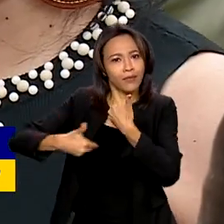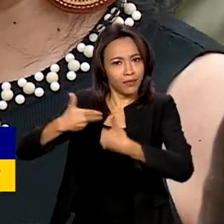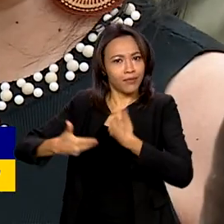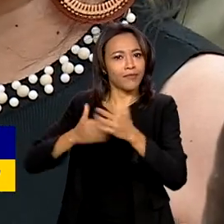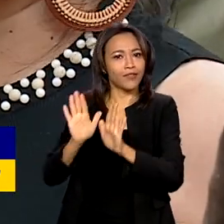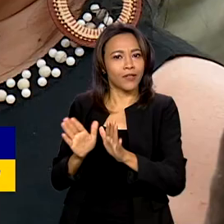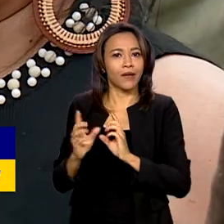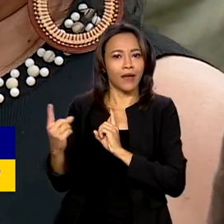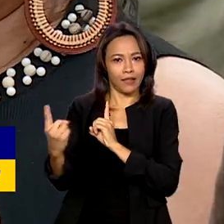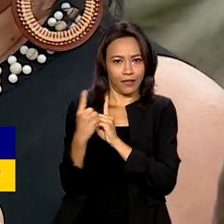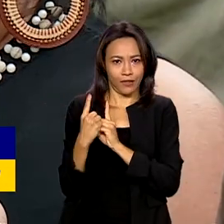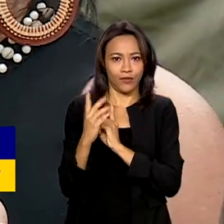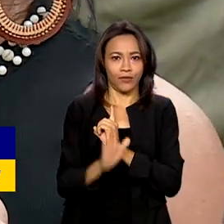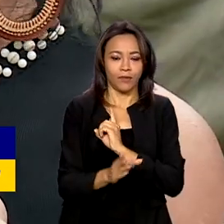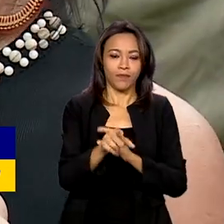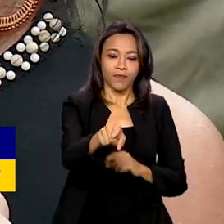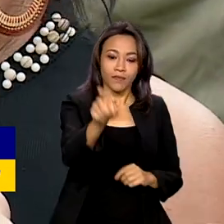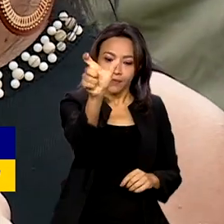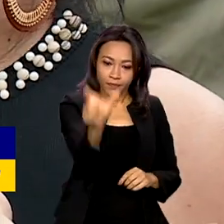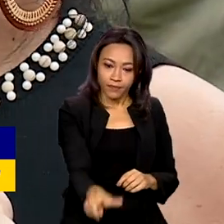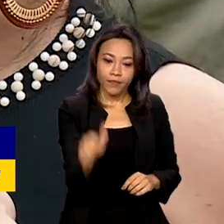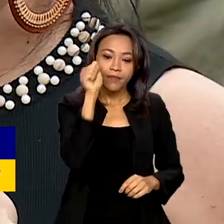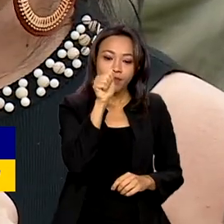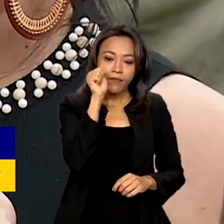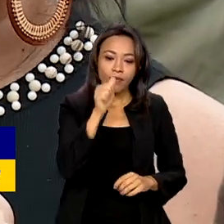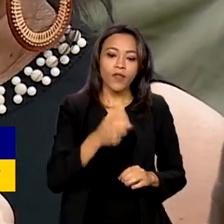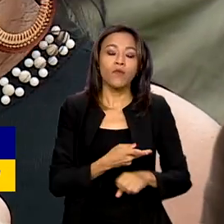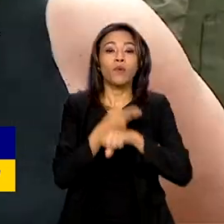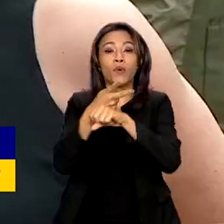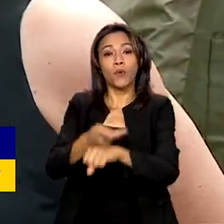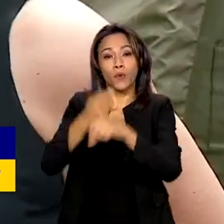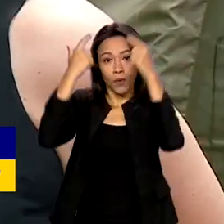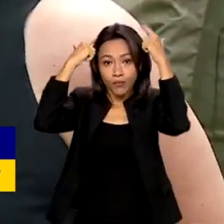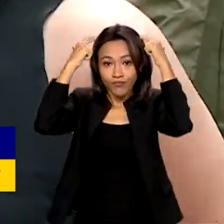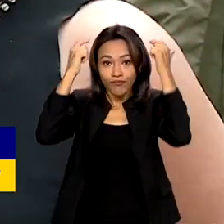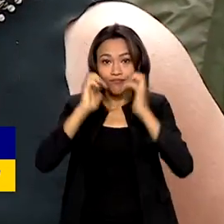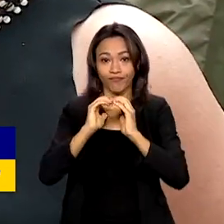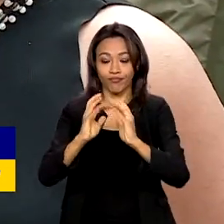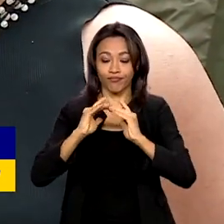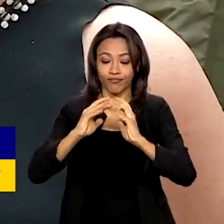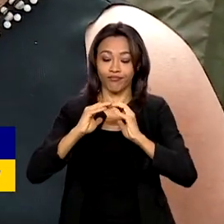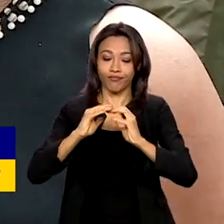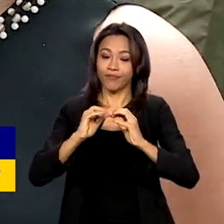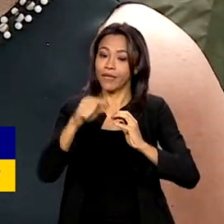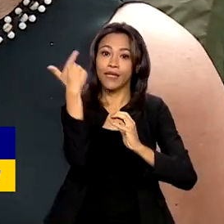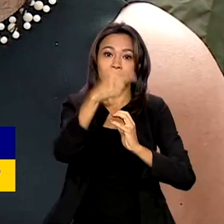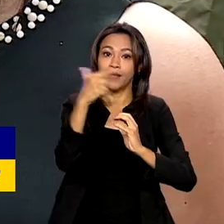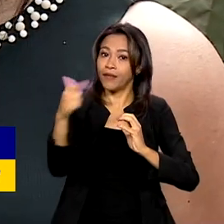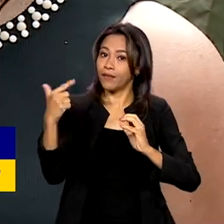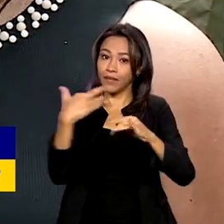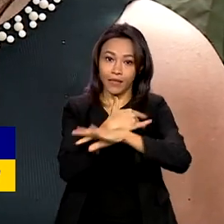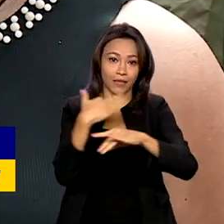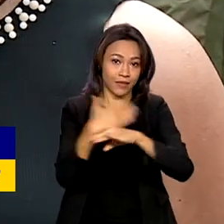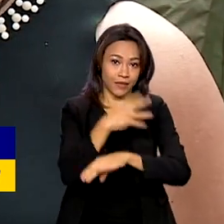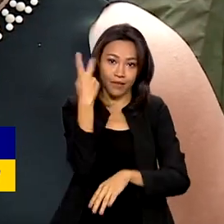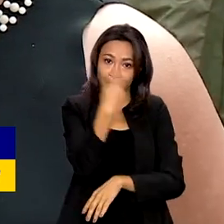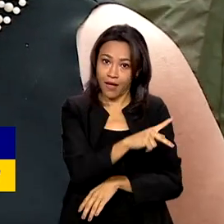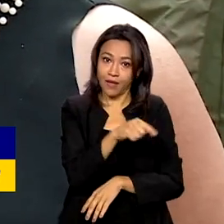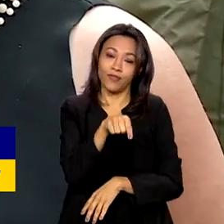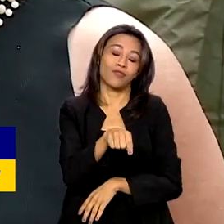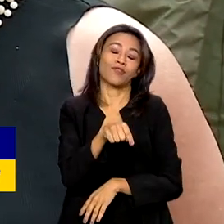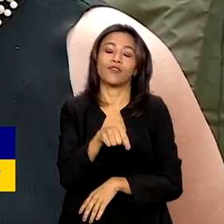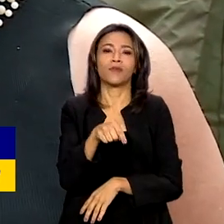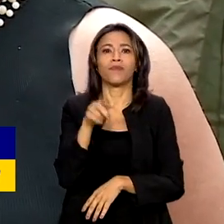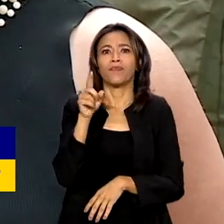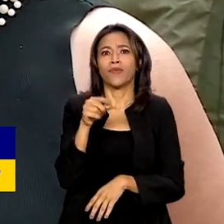a Rosângela Melgueiro foi em busca de um neurologista, especialidade que não existe na cidade amazonense, a